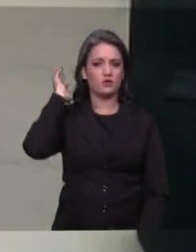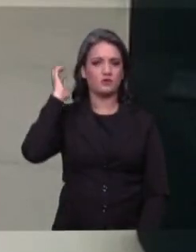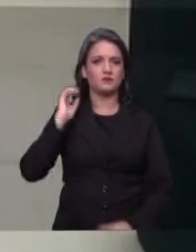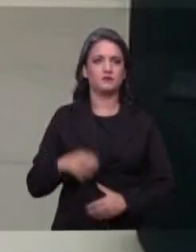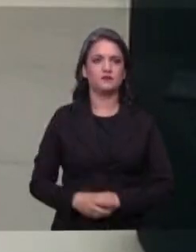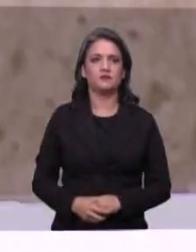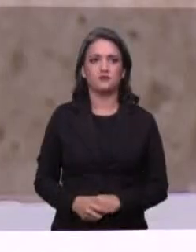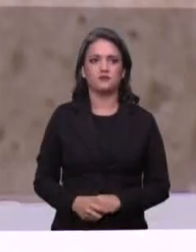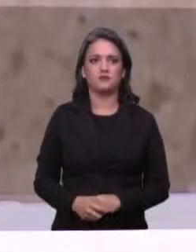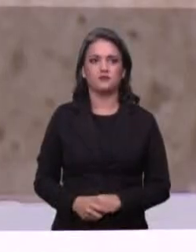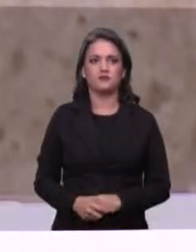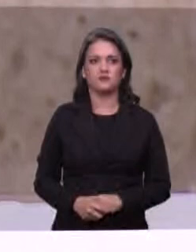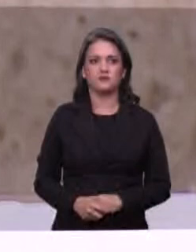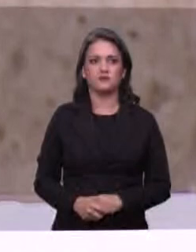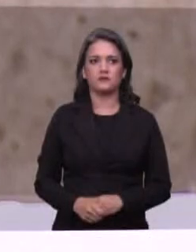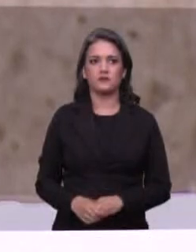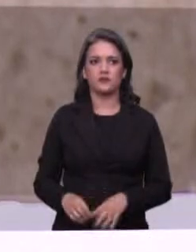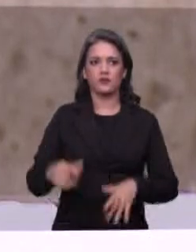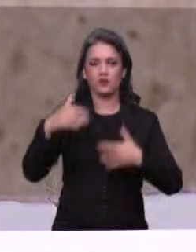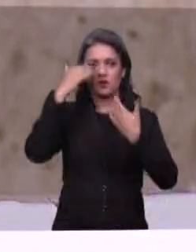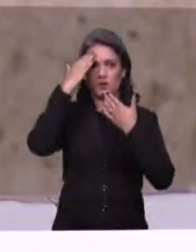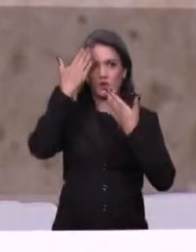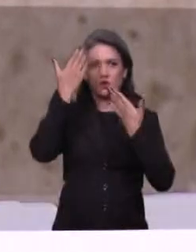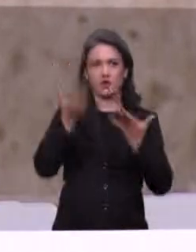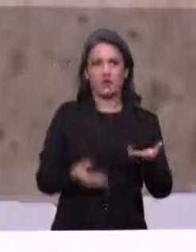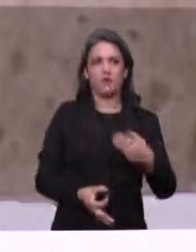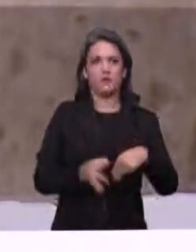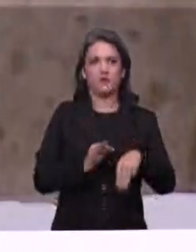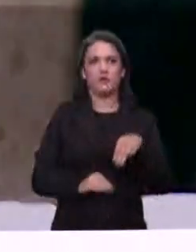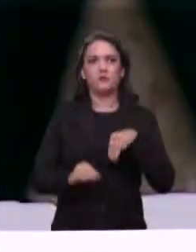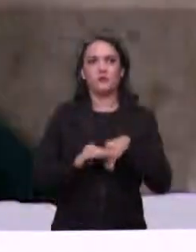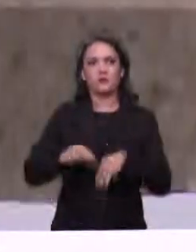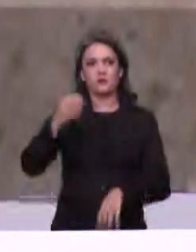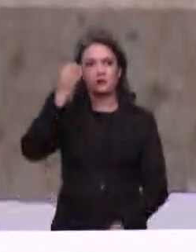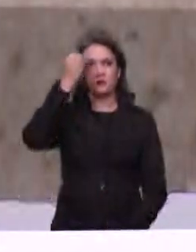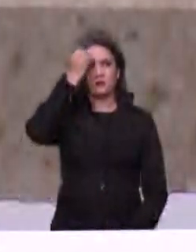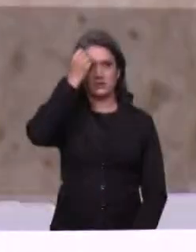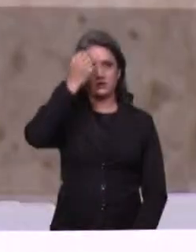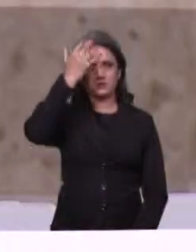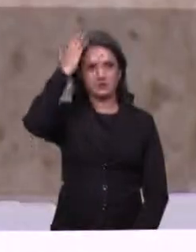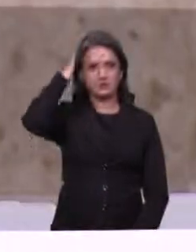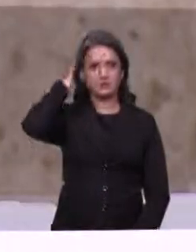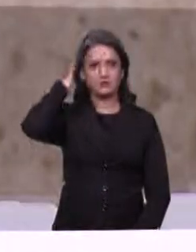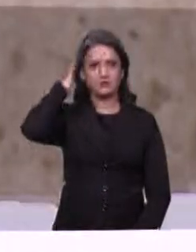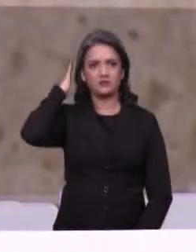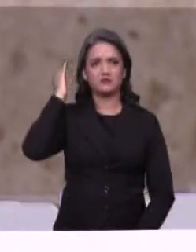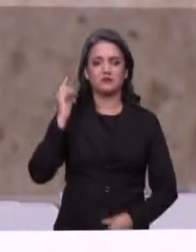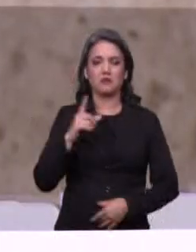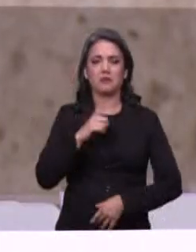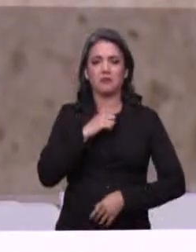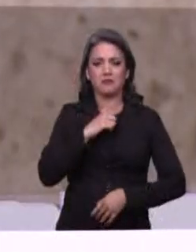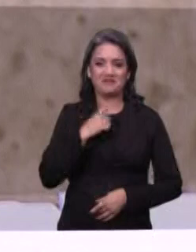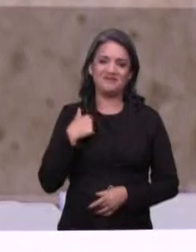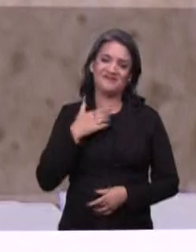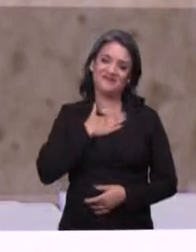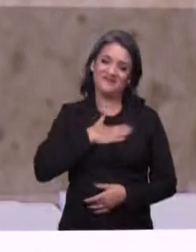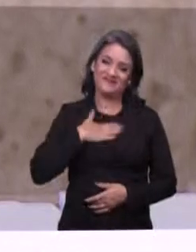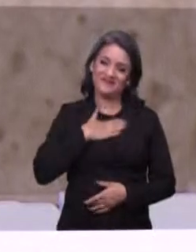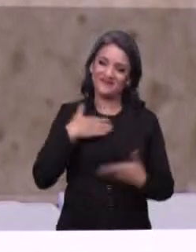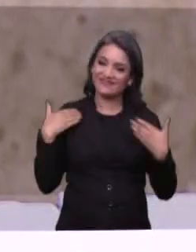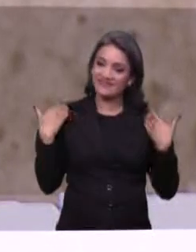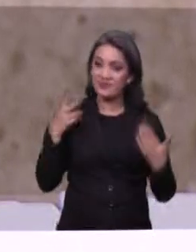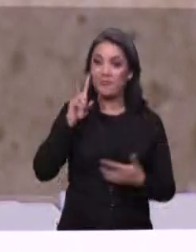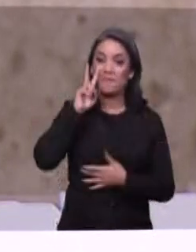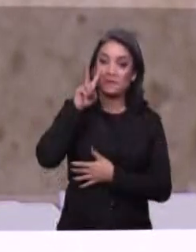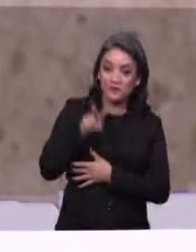paredes e porta brancos, assim como uma estante à esquerda, repleta de livros. E a minha particular alegria por vê-lo